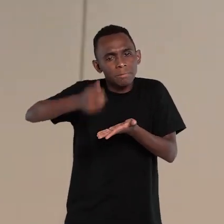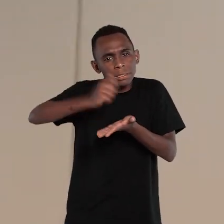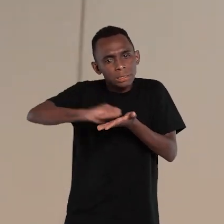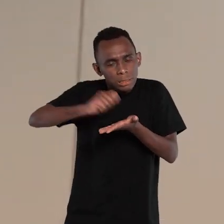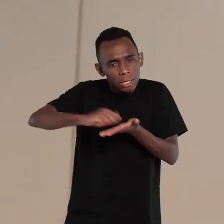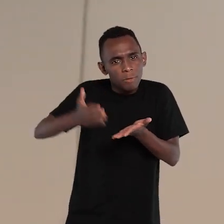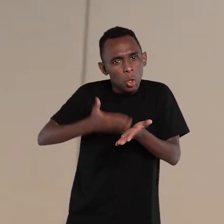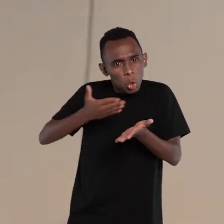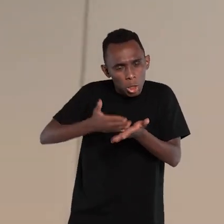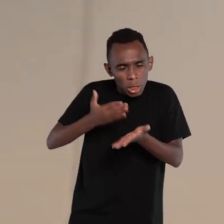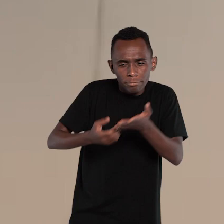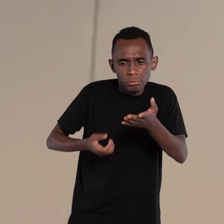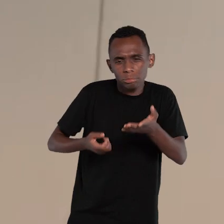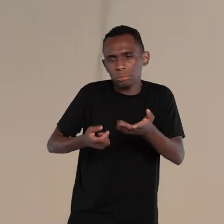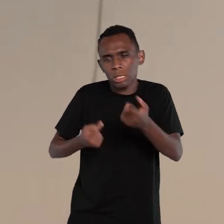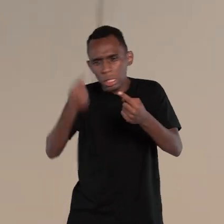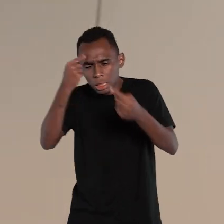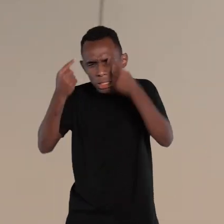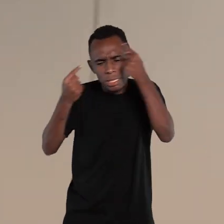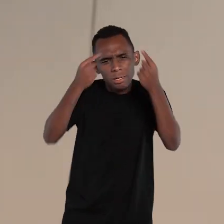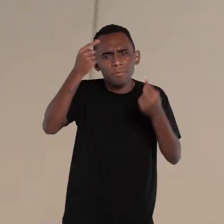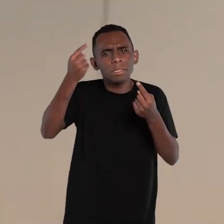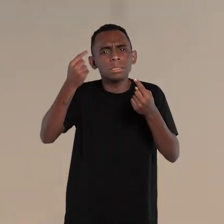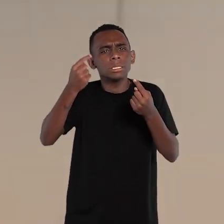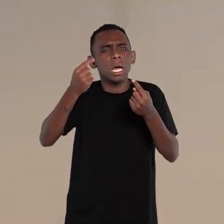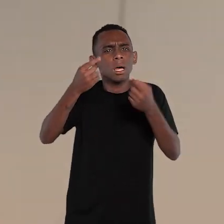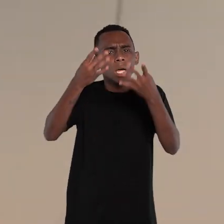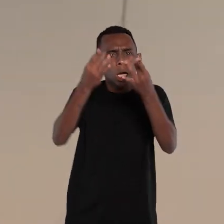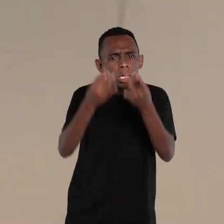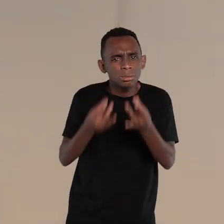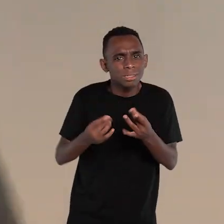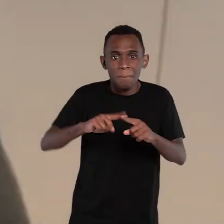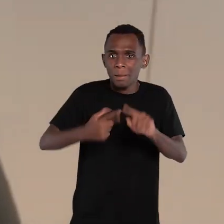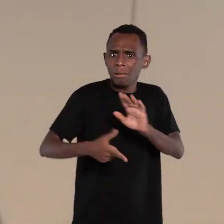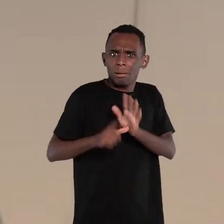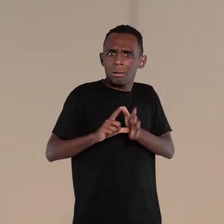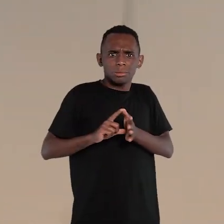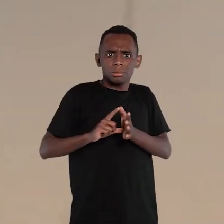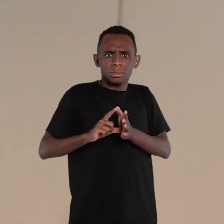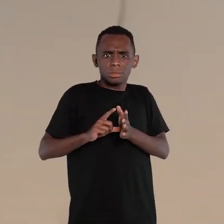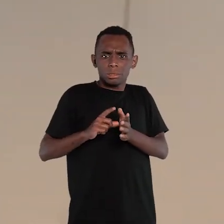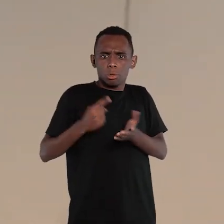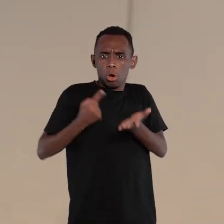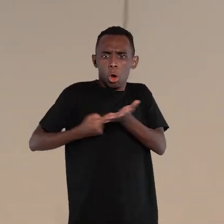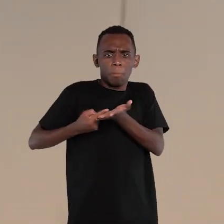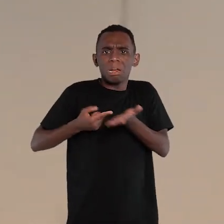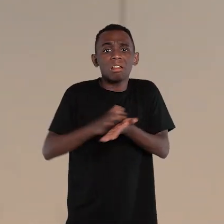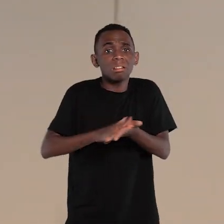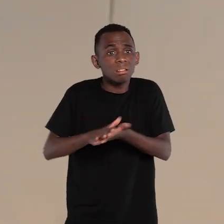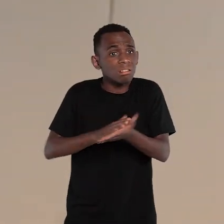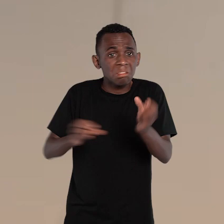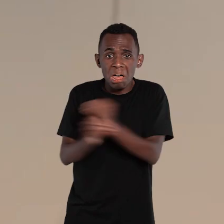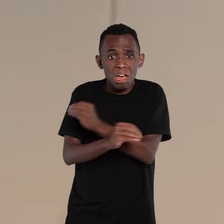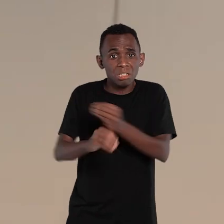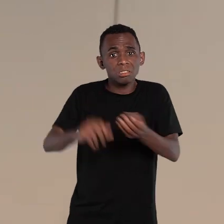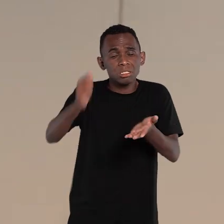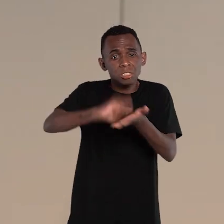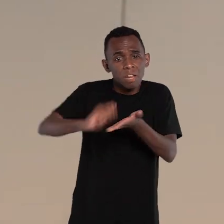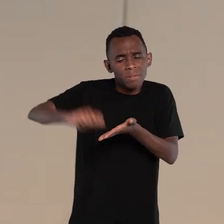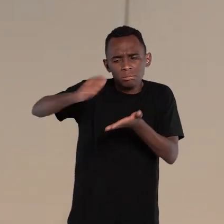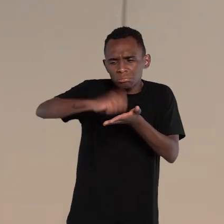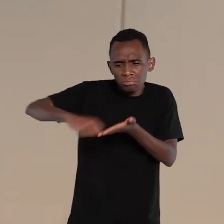começava a escrever um livro ou ia criando as narrativas dele, ele começava escrevendo sem nenhum plano determinado. Ia